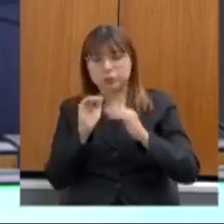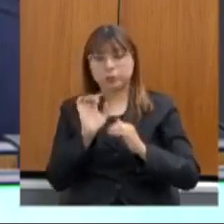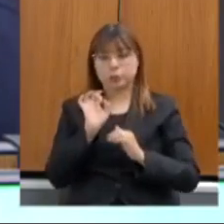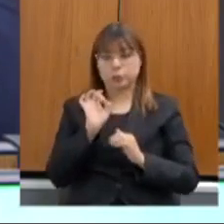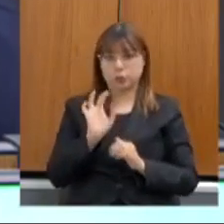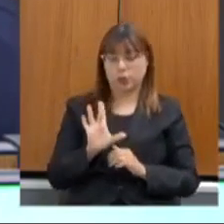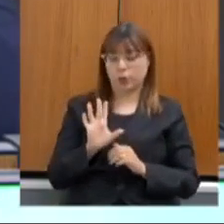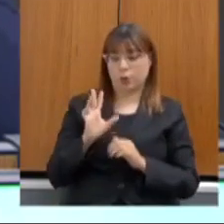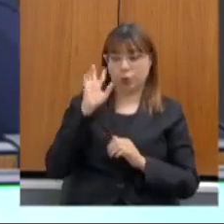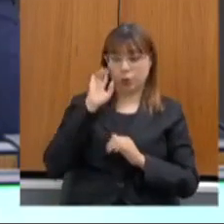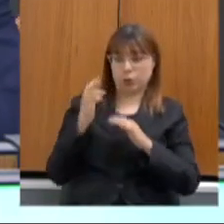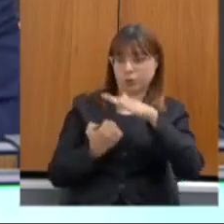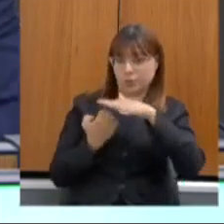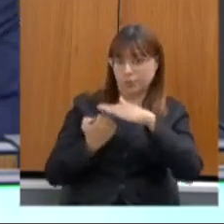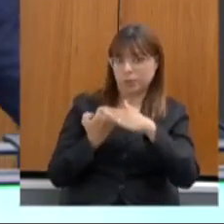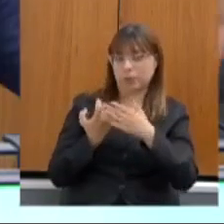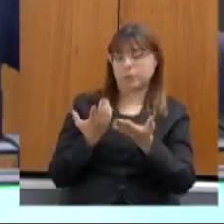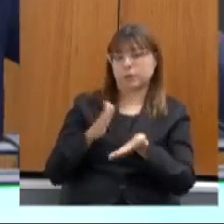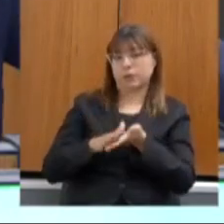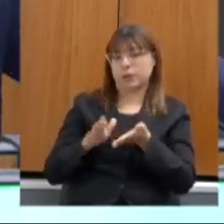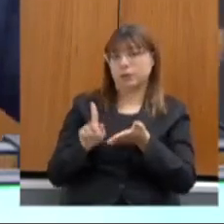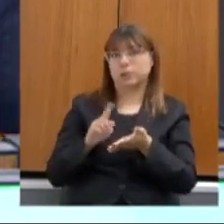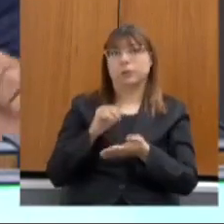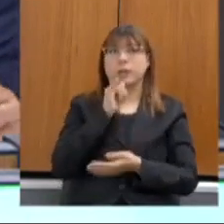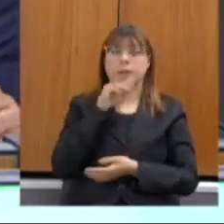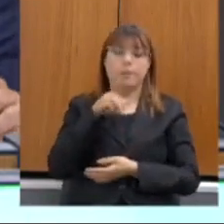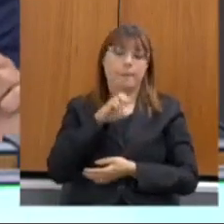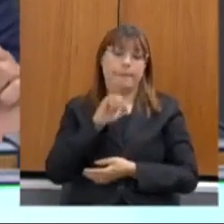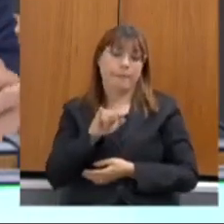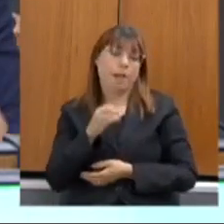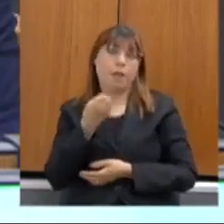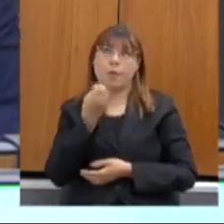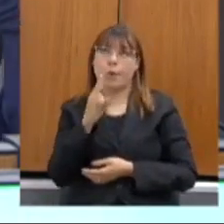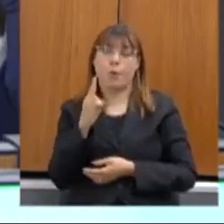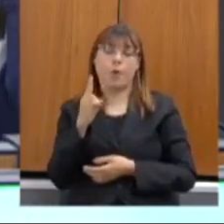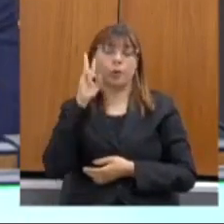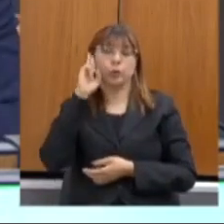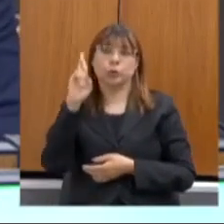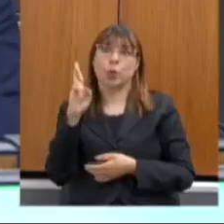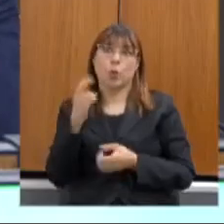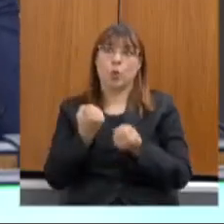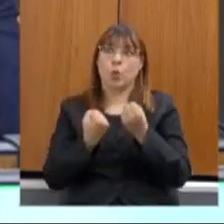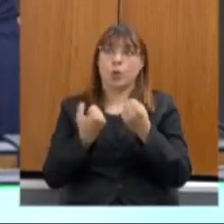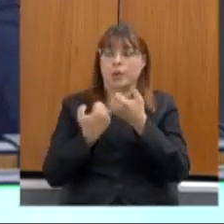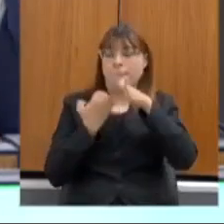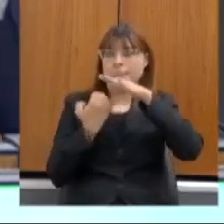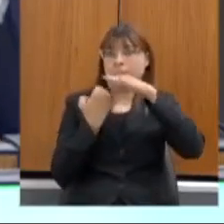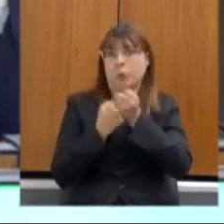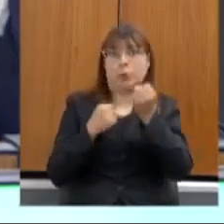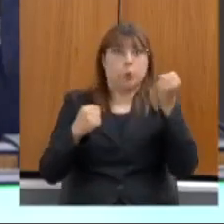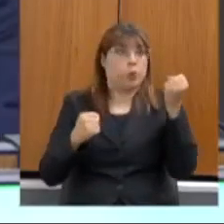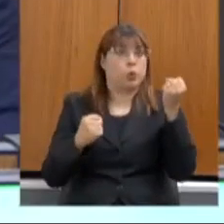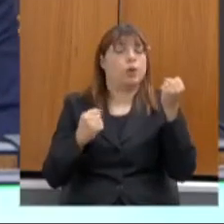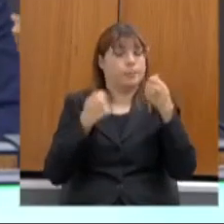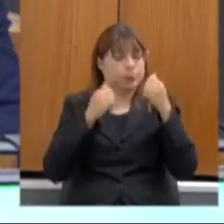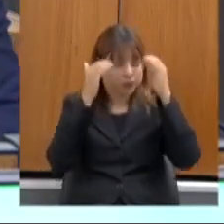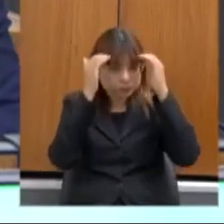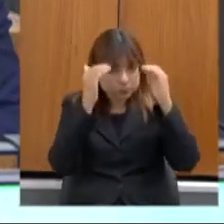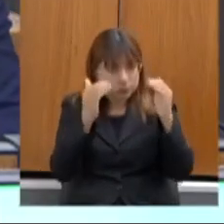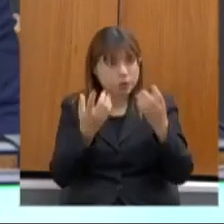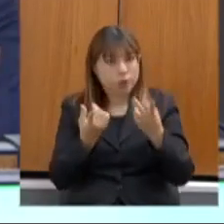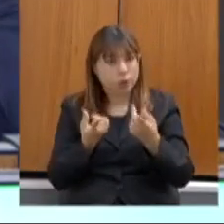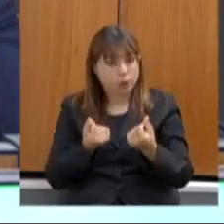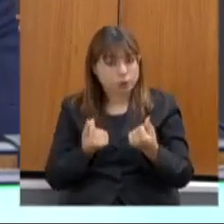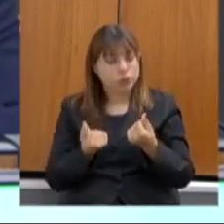o gasto do empresário e do Empreendedor seja o meio a um grande empresário respeitar não só o dinheiro de